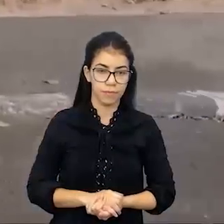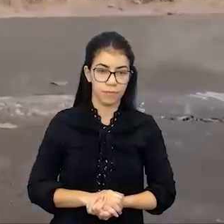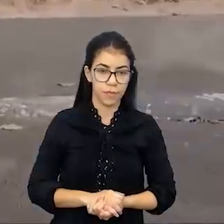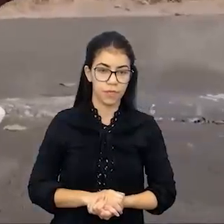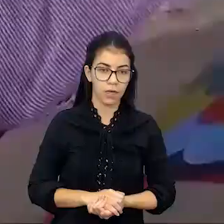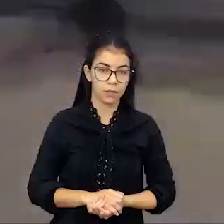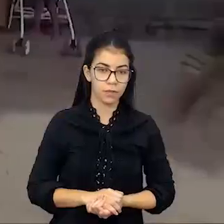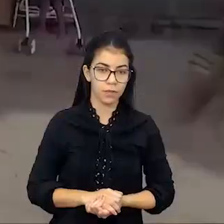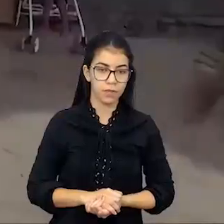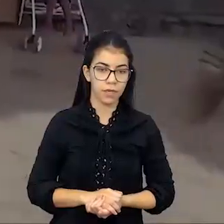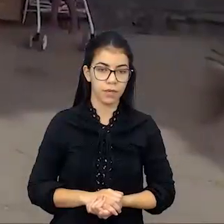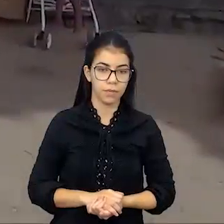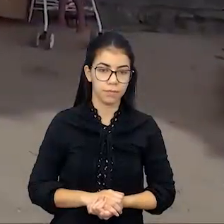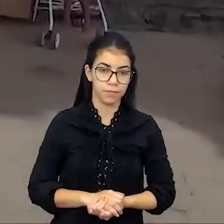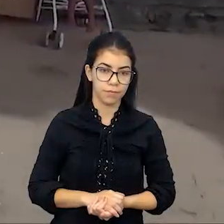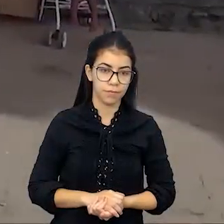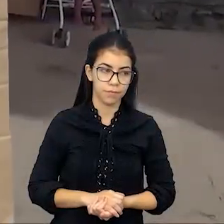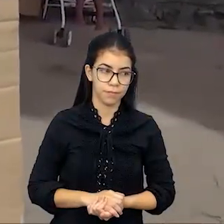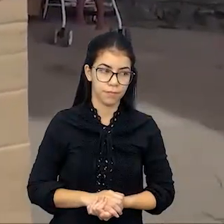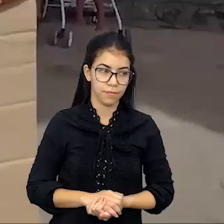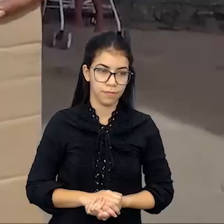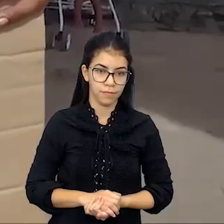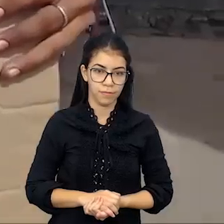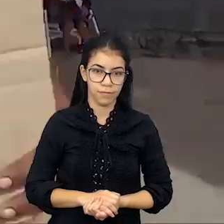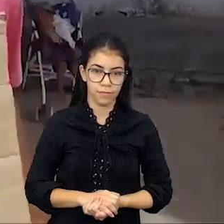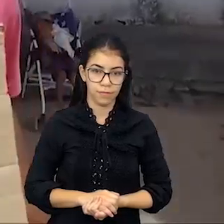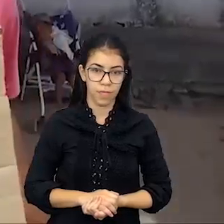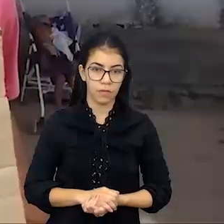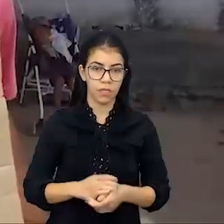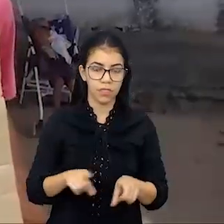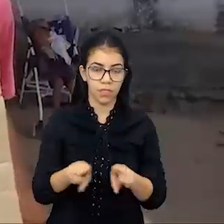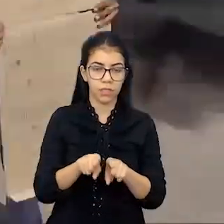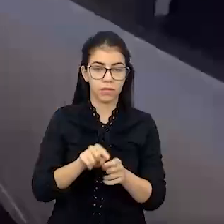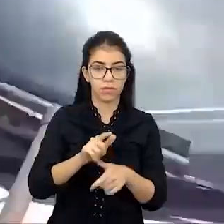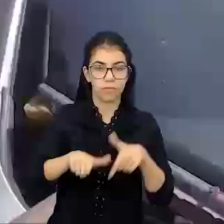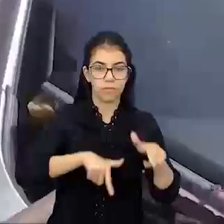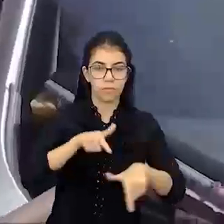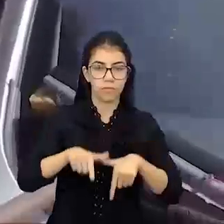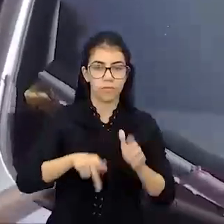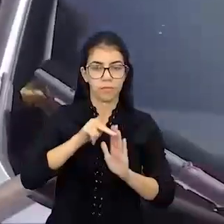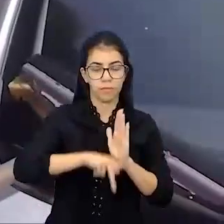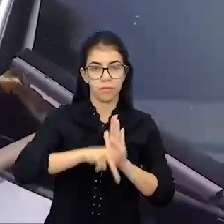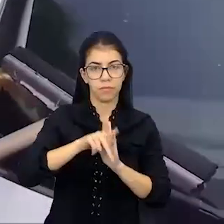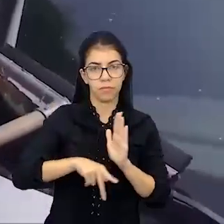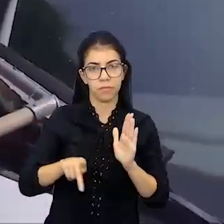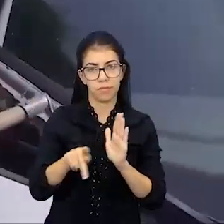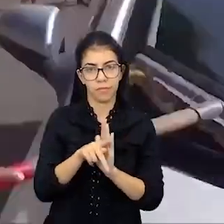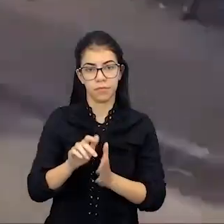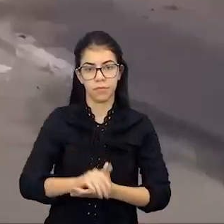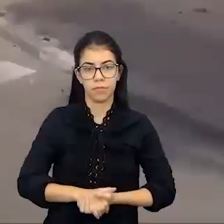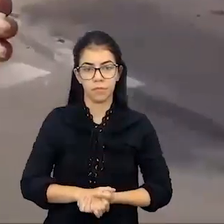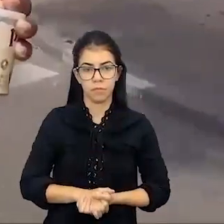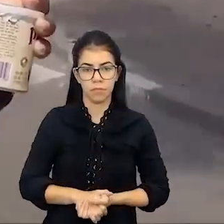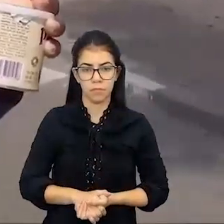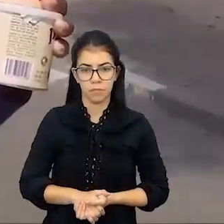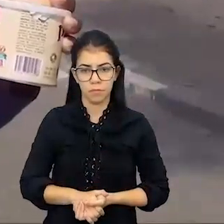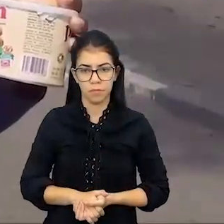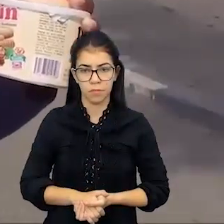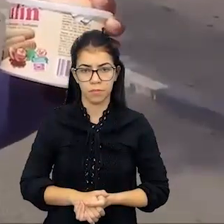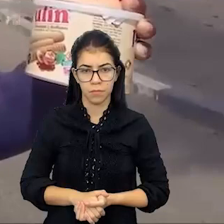No tuve la oportunidad de Homem trabajar segurando en cartaz la escrito: escuela, Fazemos trabalho, pintor, jardinagem e encanador. a ningún